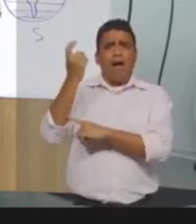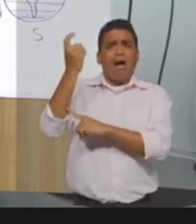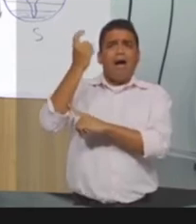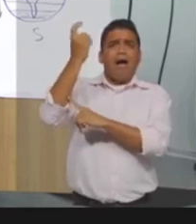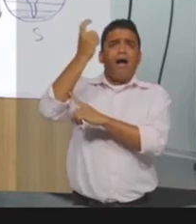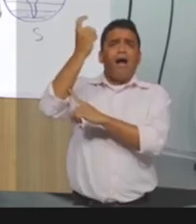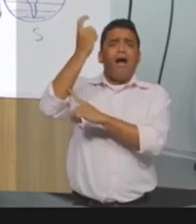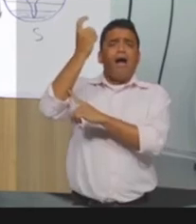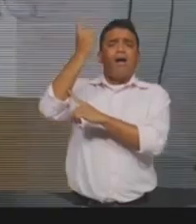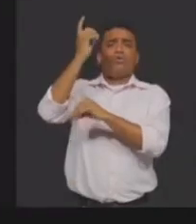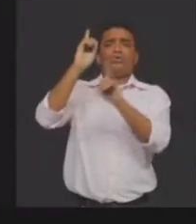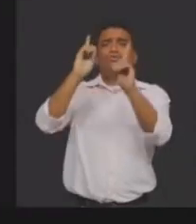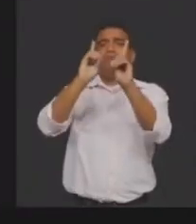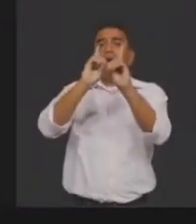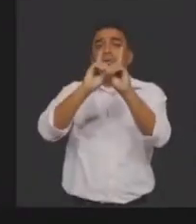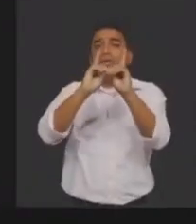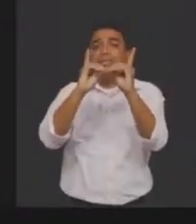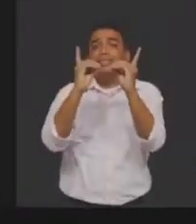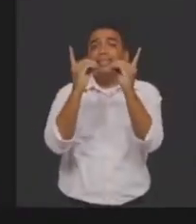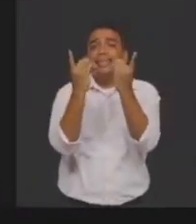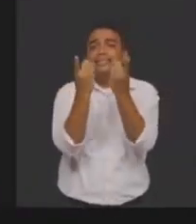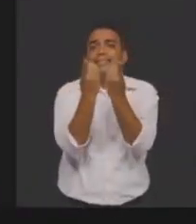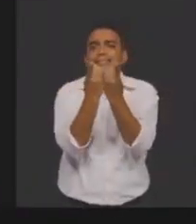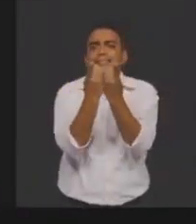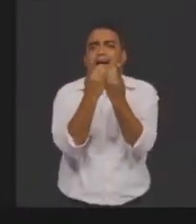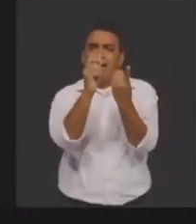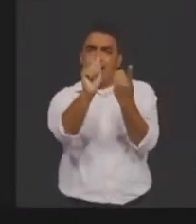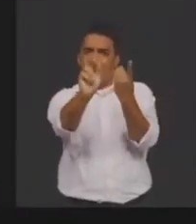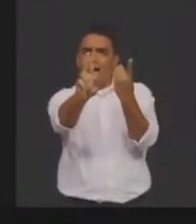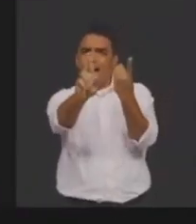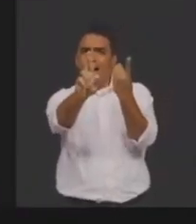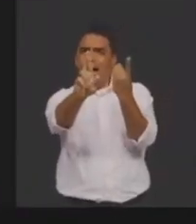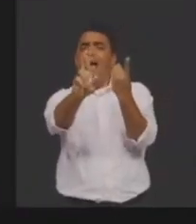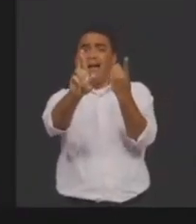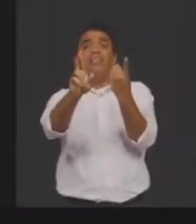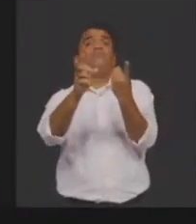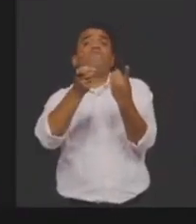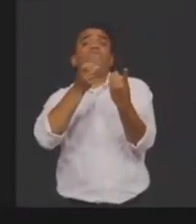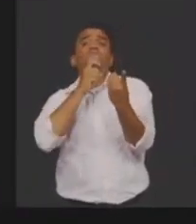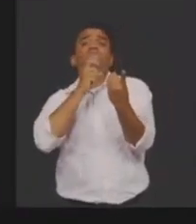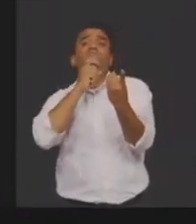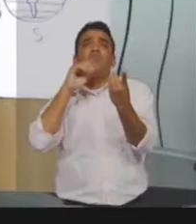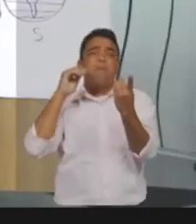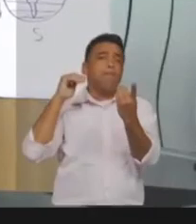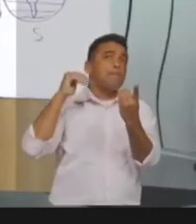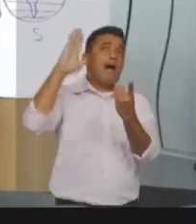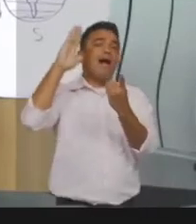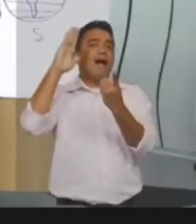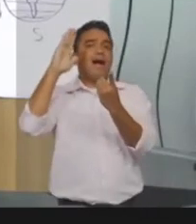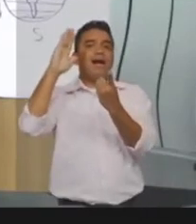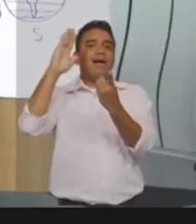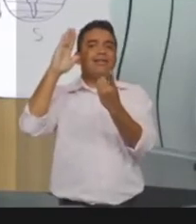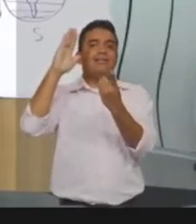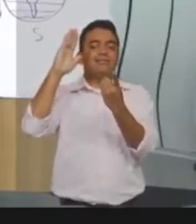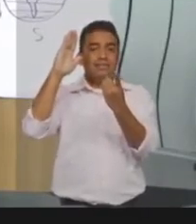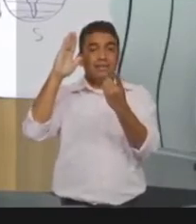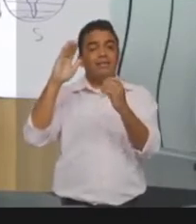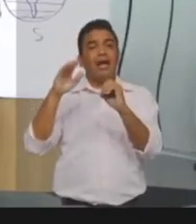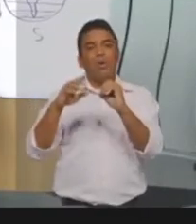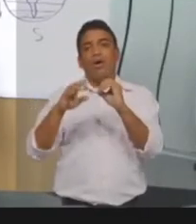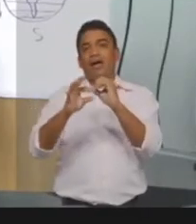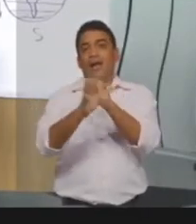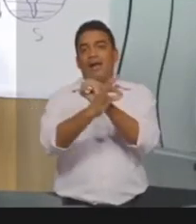menor é a densidade do ar. Então, mais frio o ar se torna. Assim como na latitude,